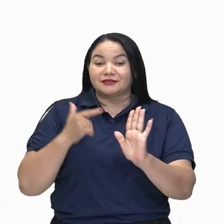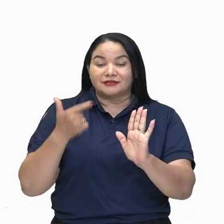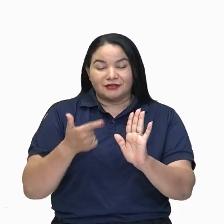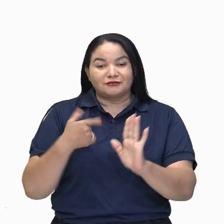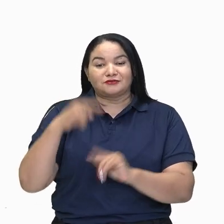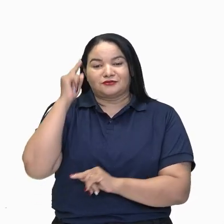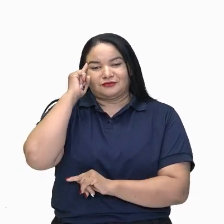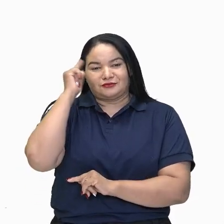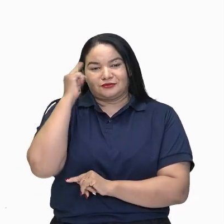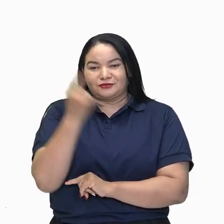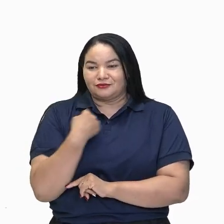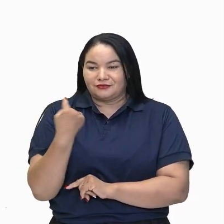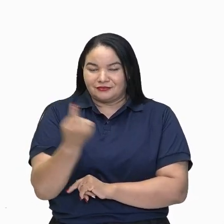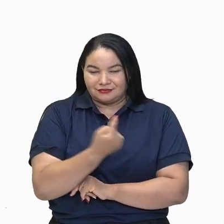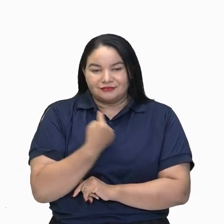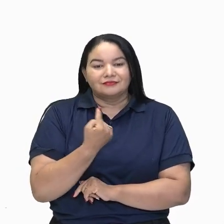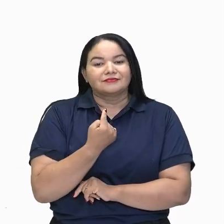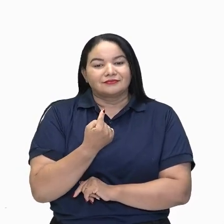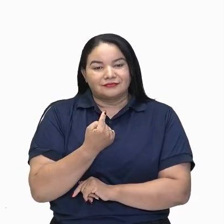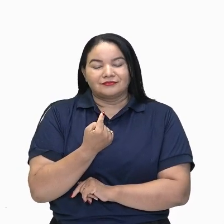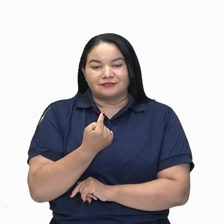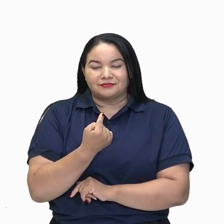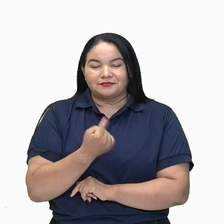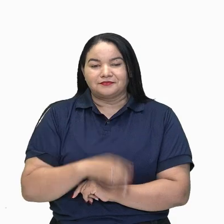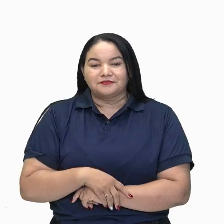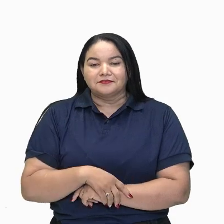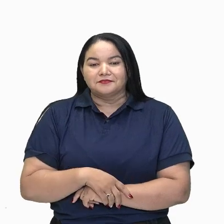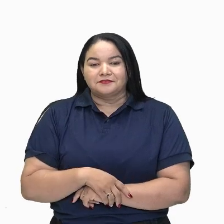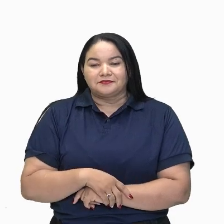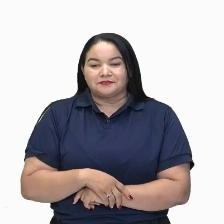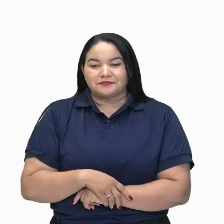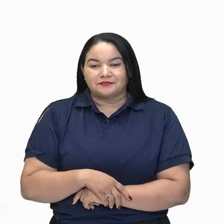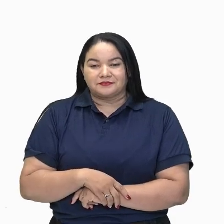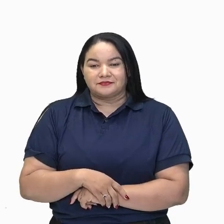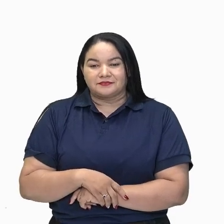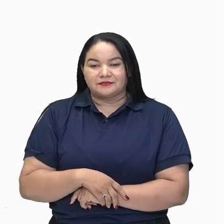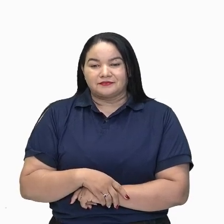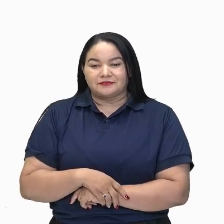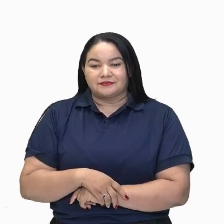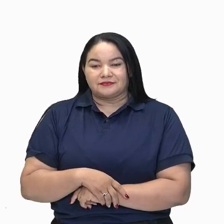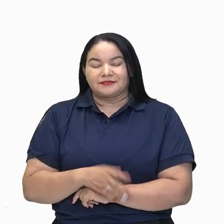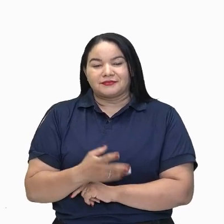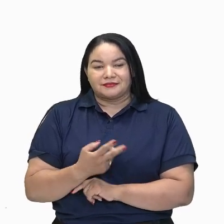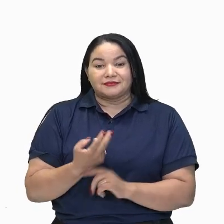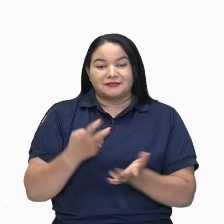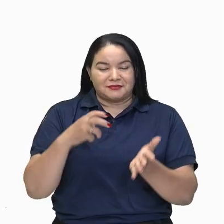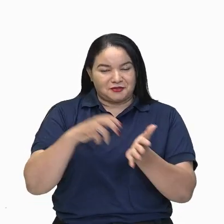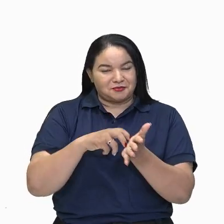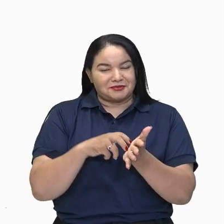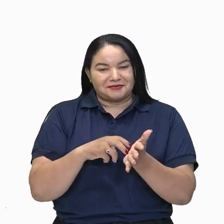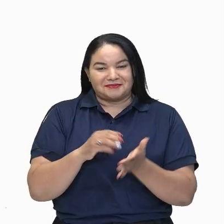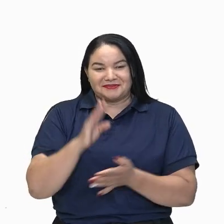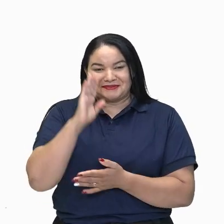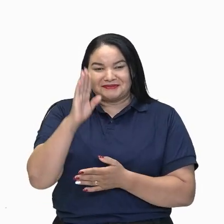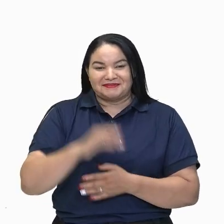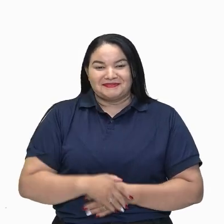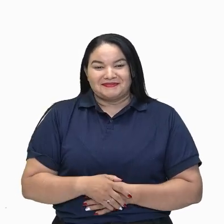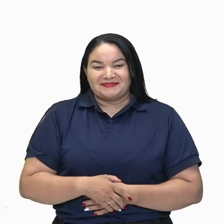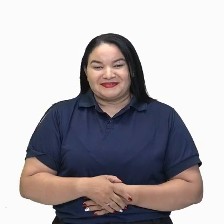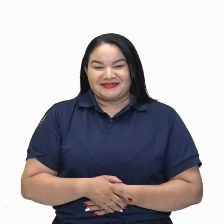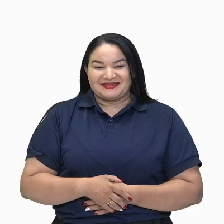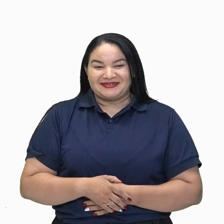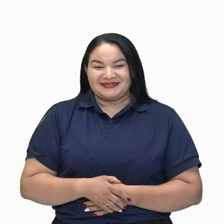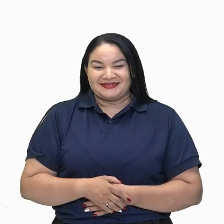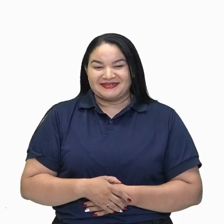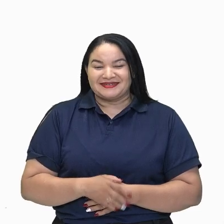cotidiana, né? Que todos nós fazemos, né? Pela manhã, principalmente, né? E aí ele diz, visite